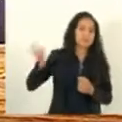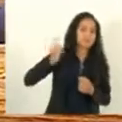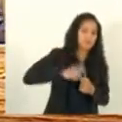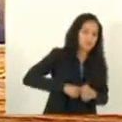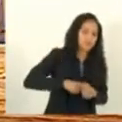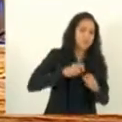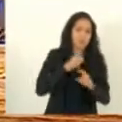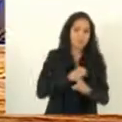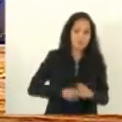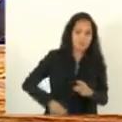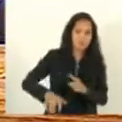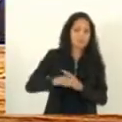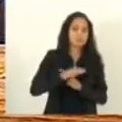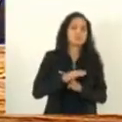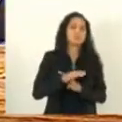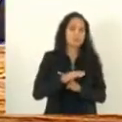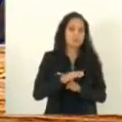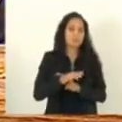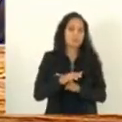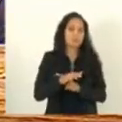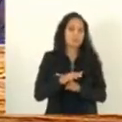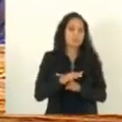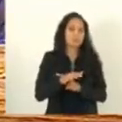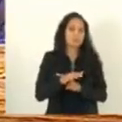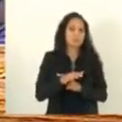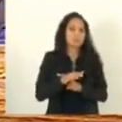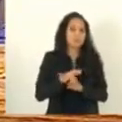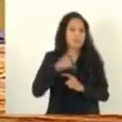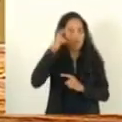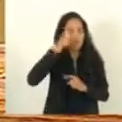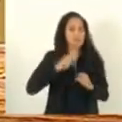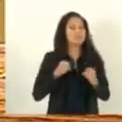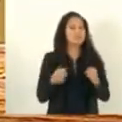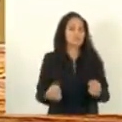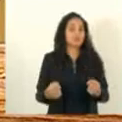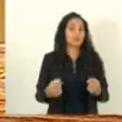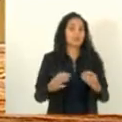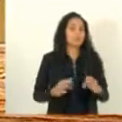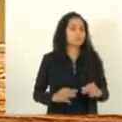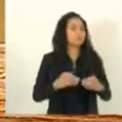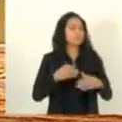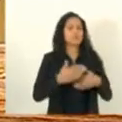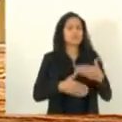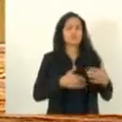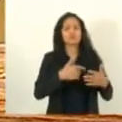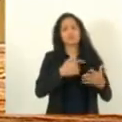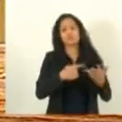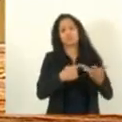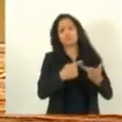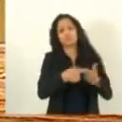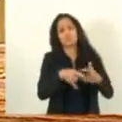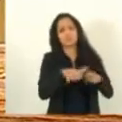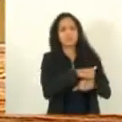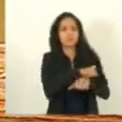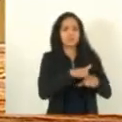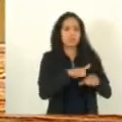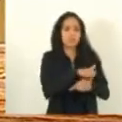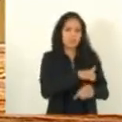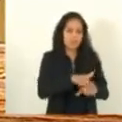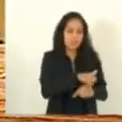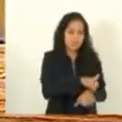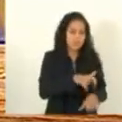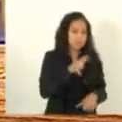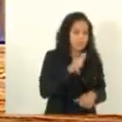para um novo convívio na sociedade. Eu aqui defendo todos os procedimentos em que se